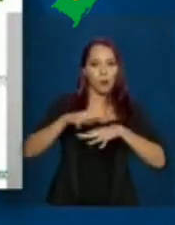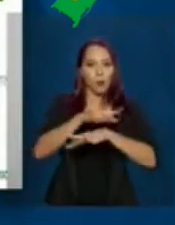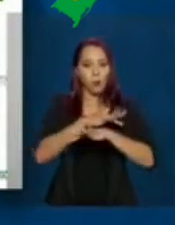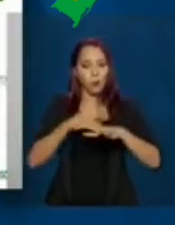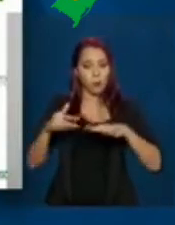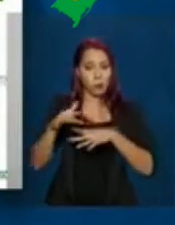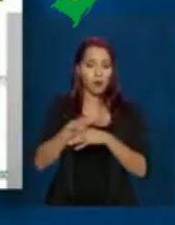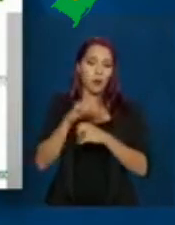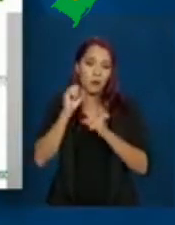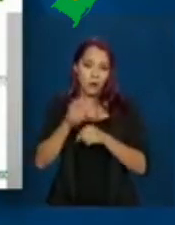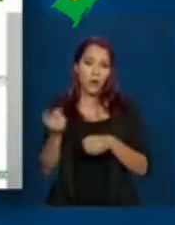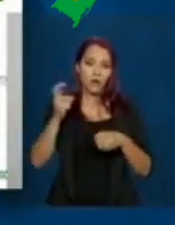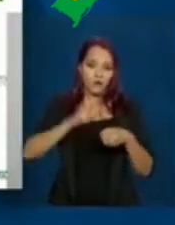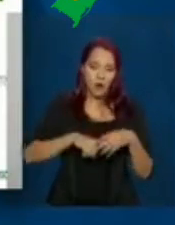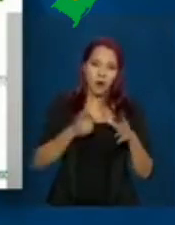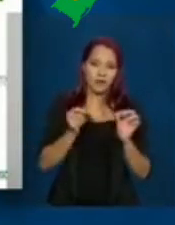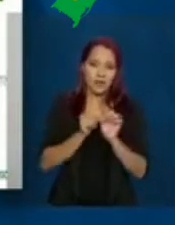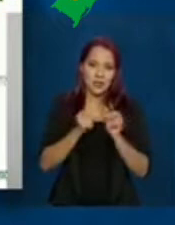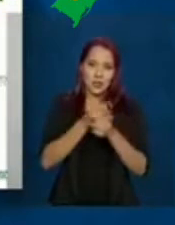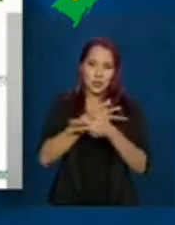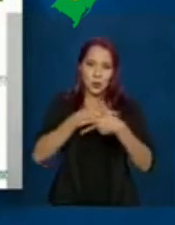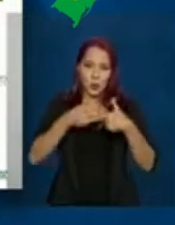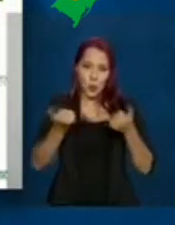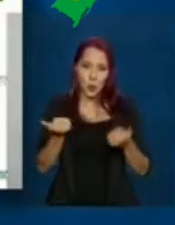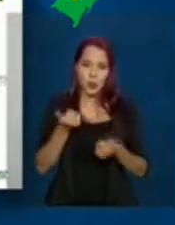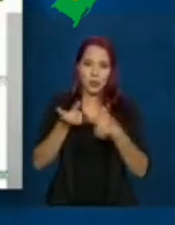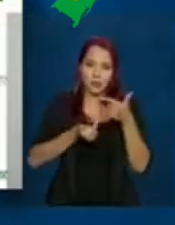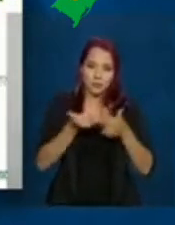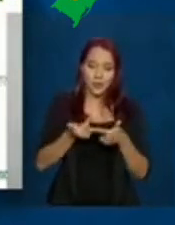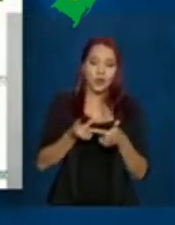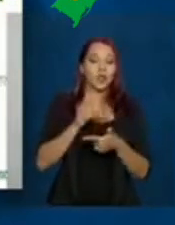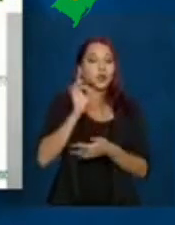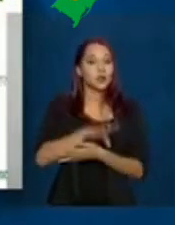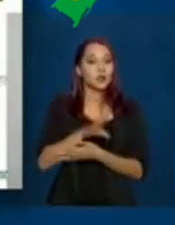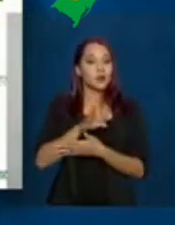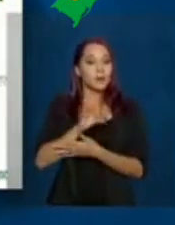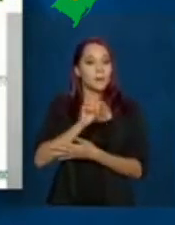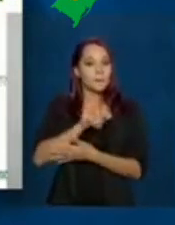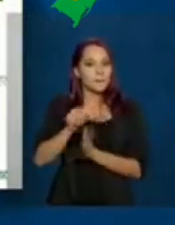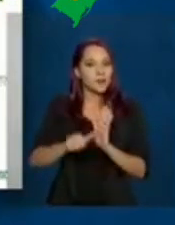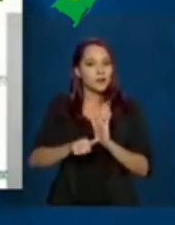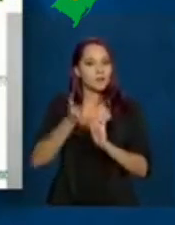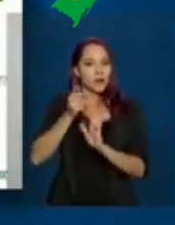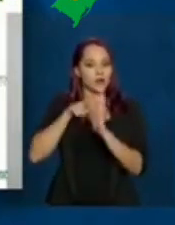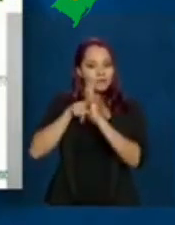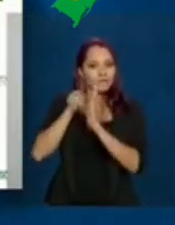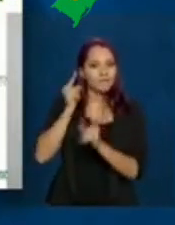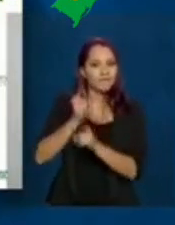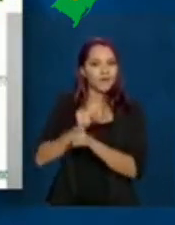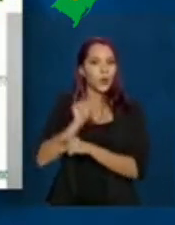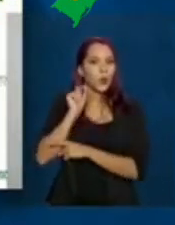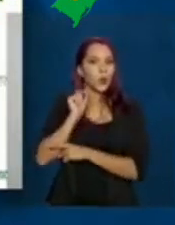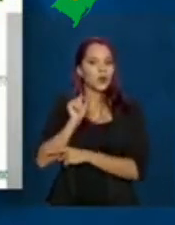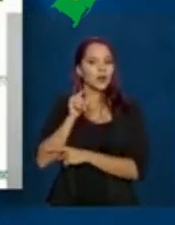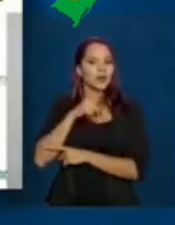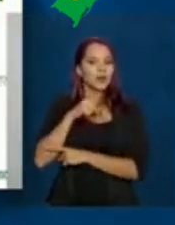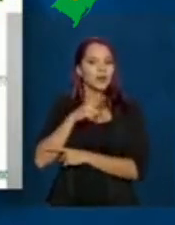você pode voltar a fazer a sua... Mas a primeira constatação é que nós